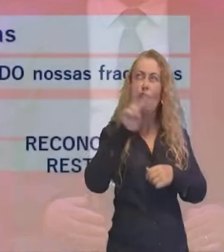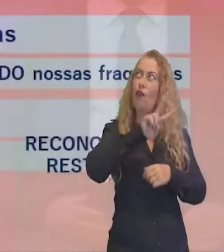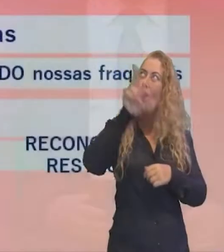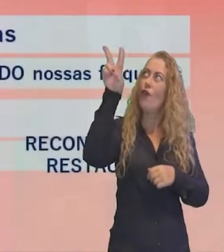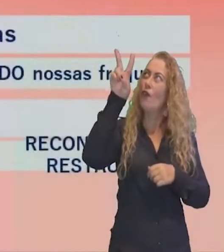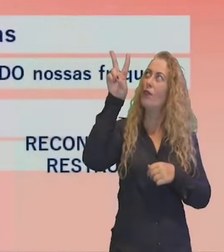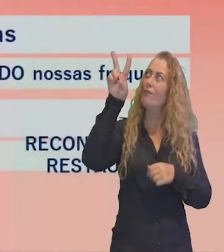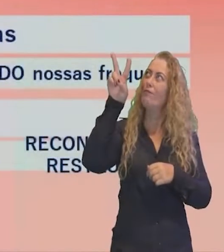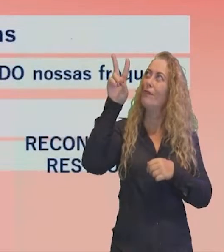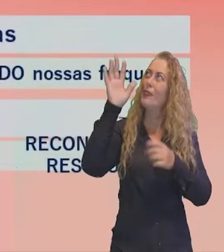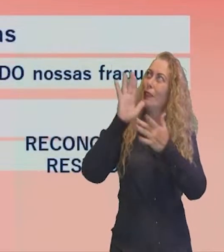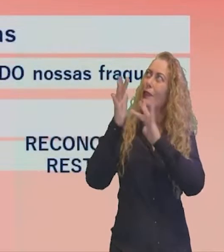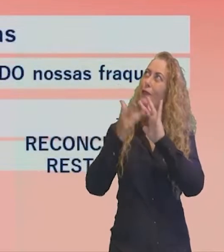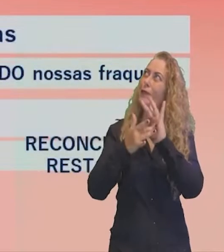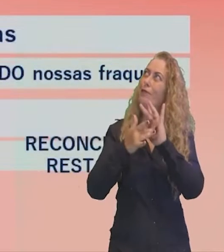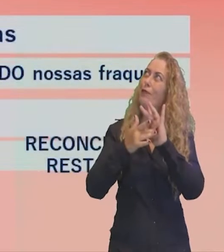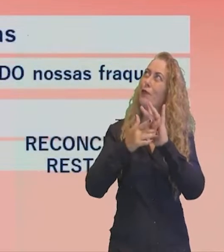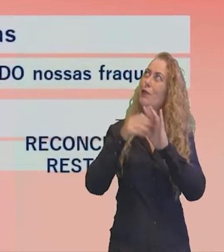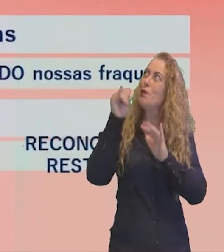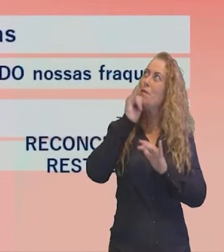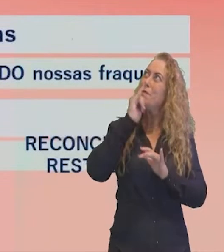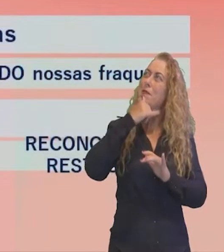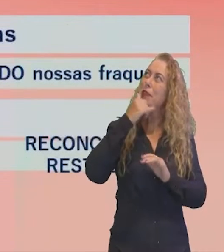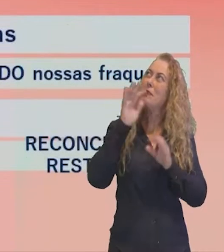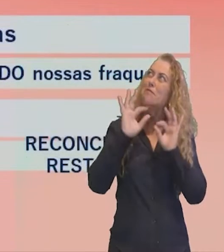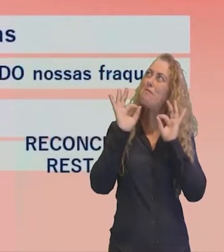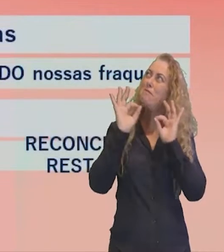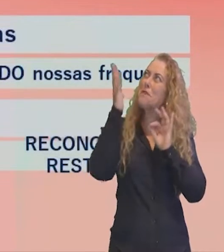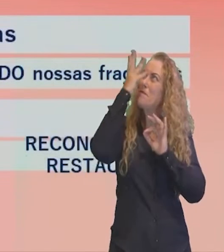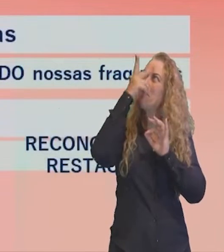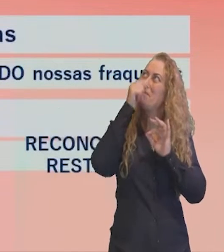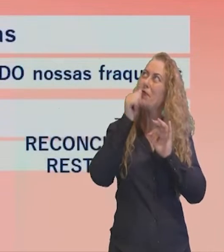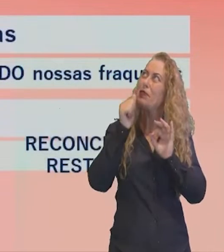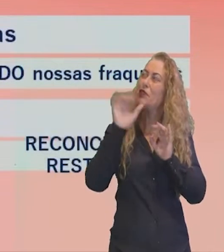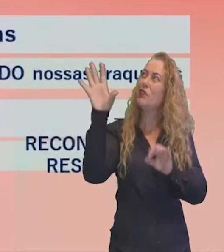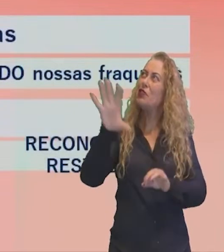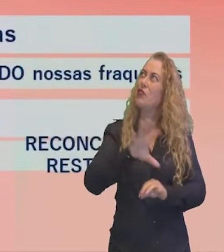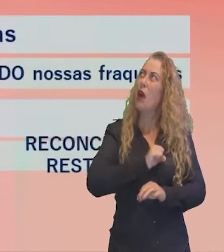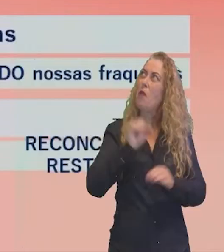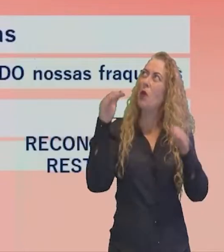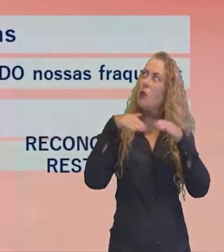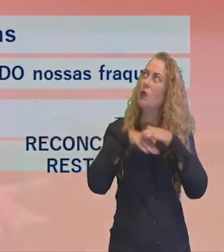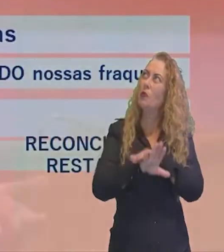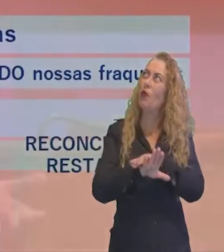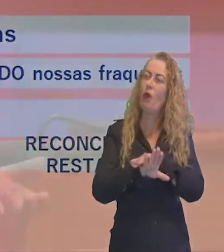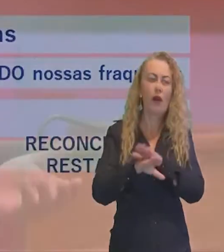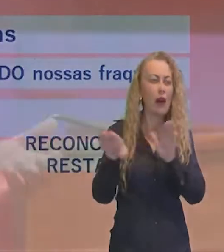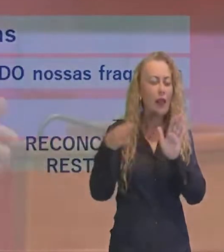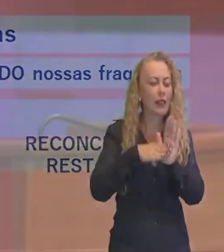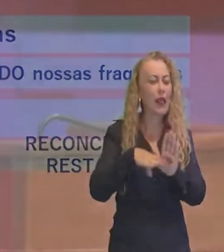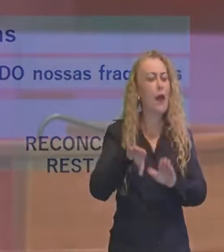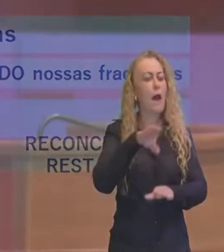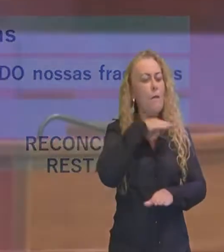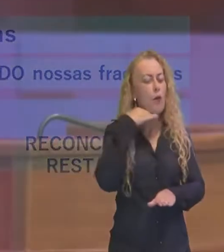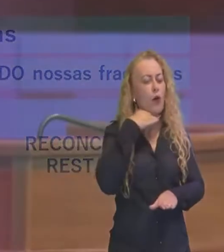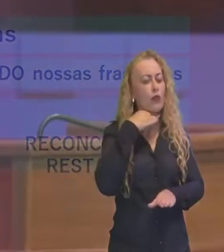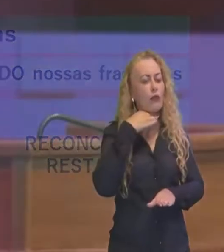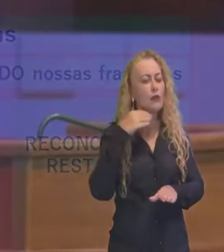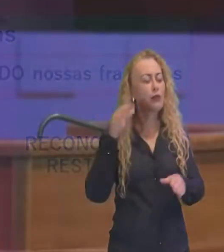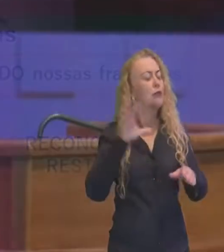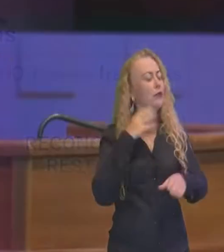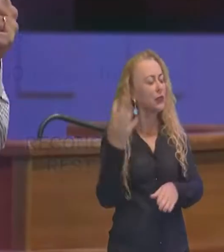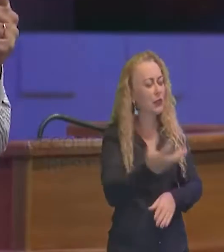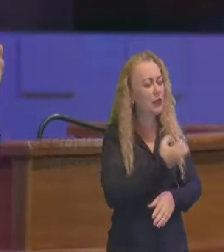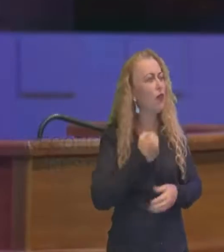Jesus, nós vemos esse exemplo lindo e maravilhoso de alguém que se humilhou até a morte para nos